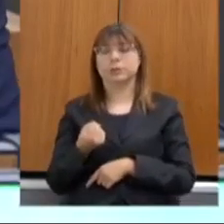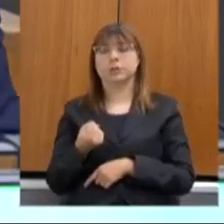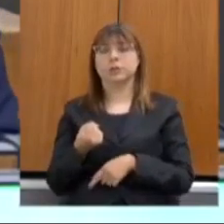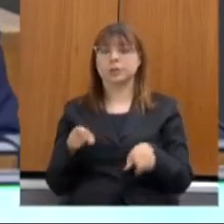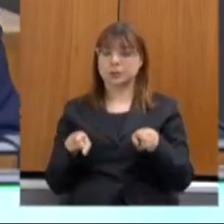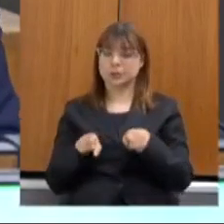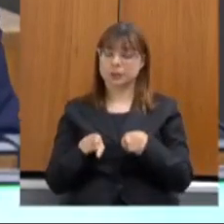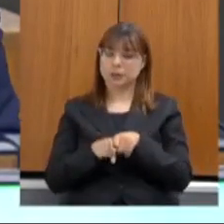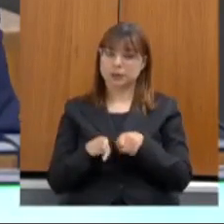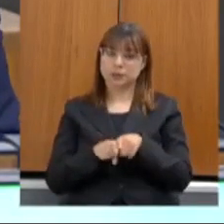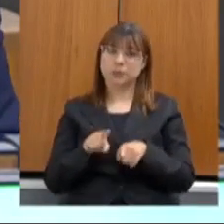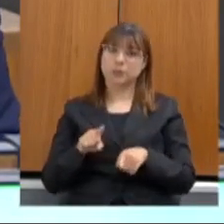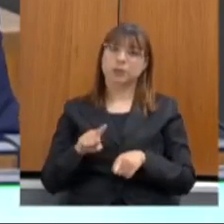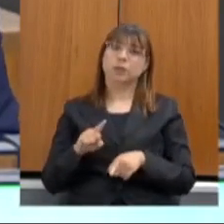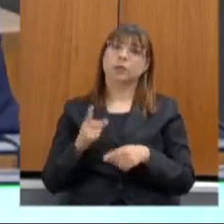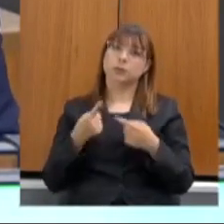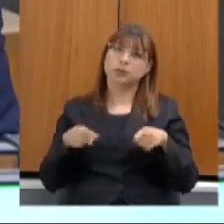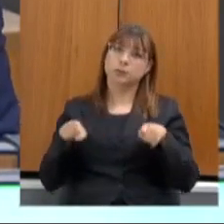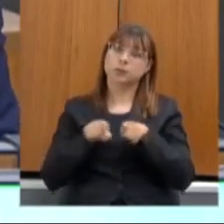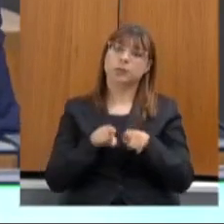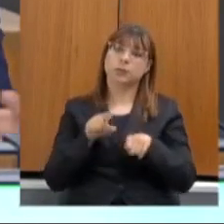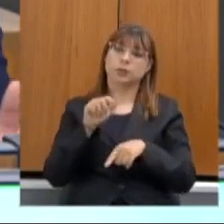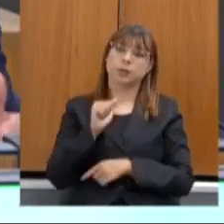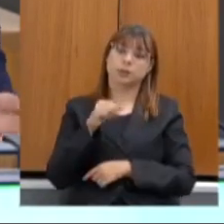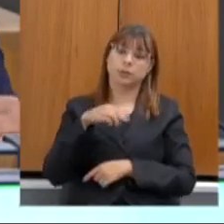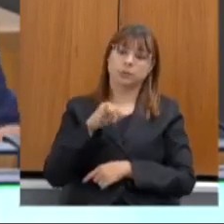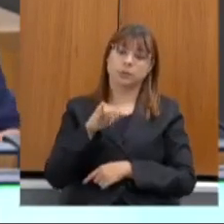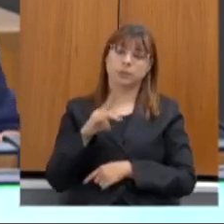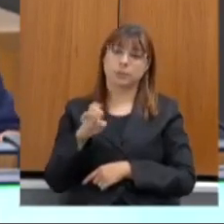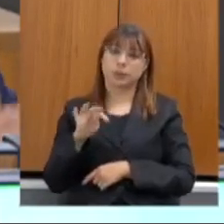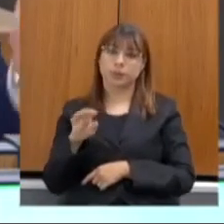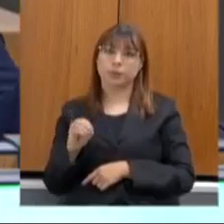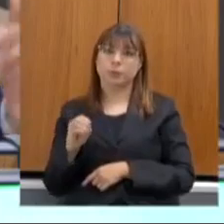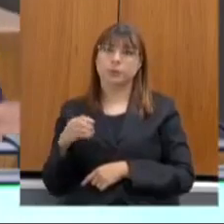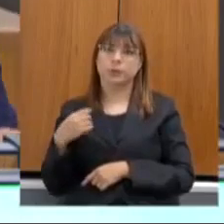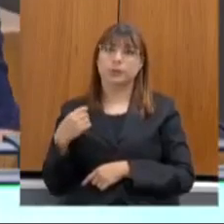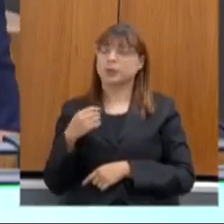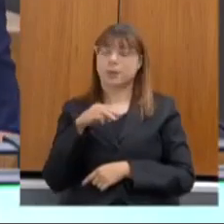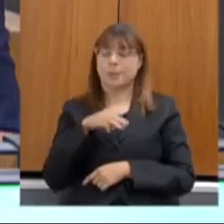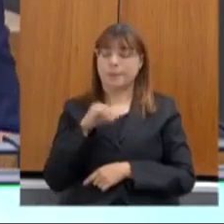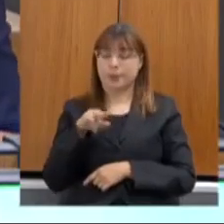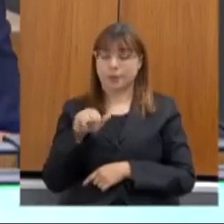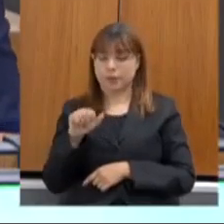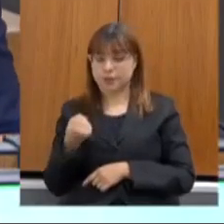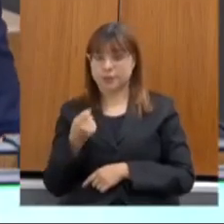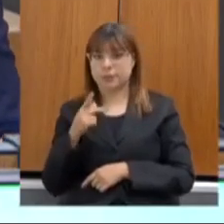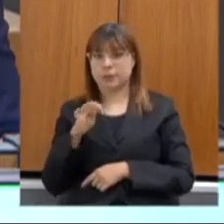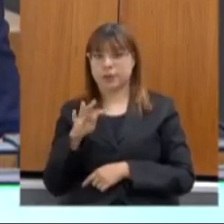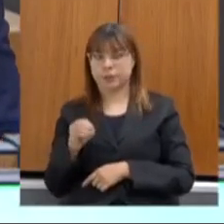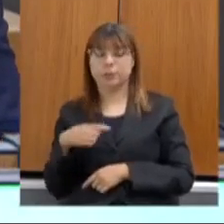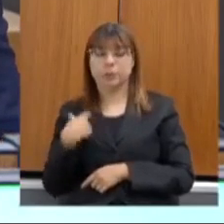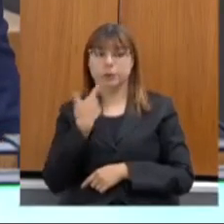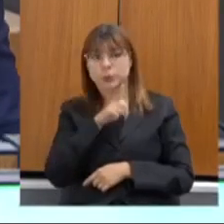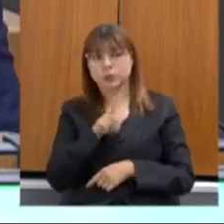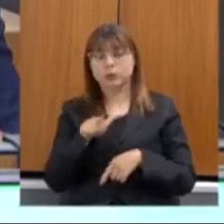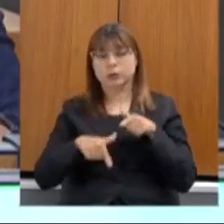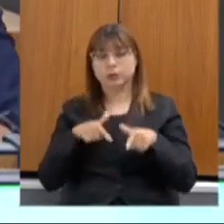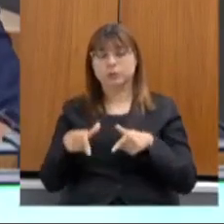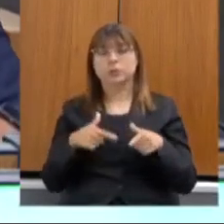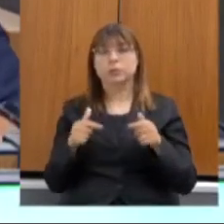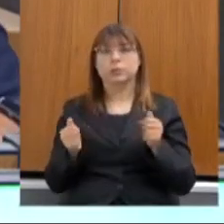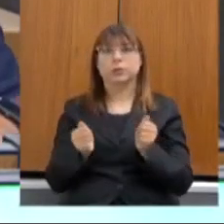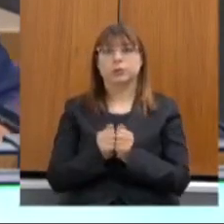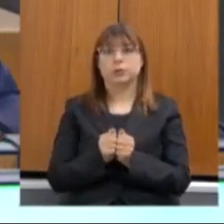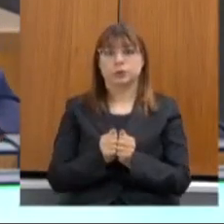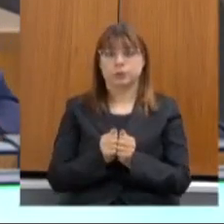depois também parceria com a ame teto para que a gente pode a Minas peças para que a gente possa também fazer esse